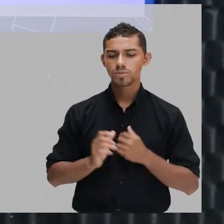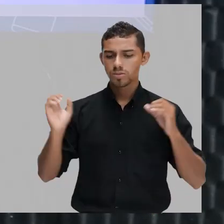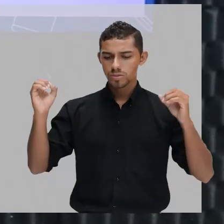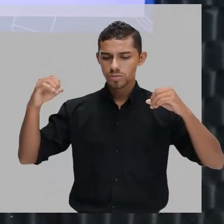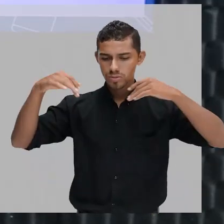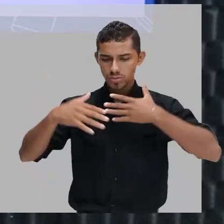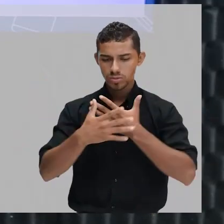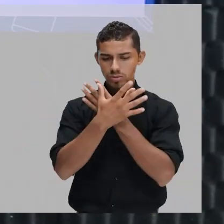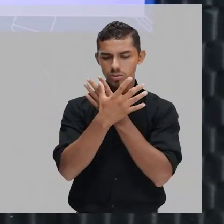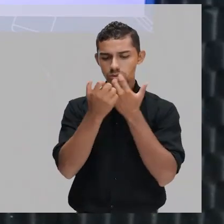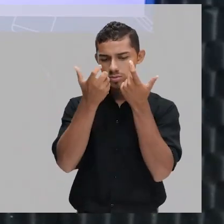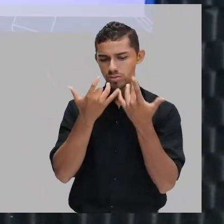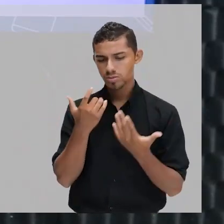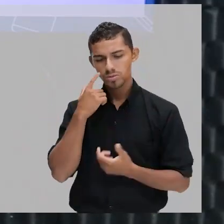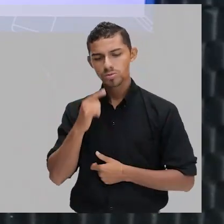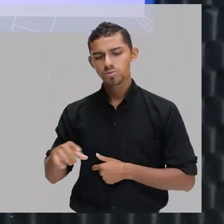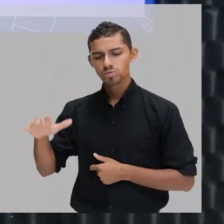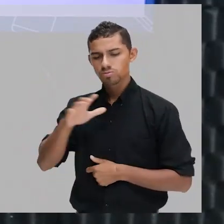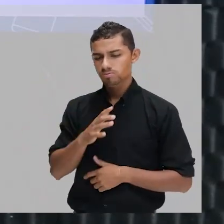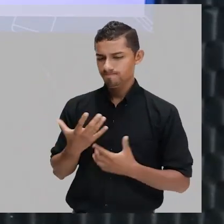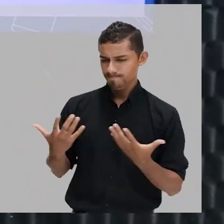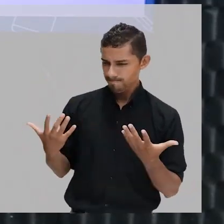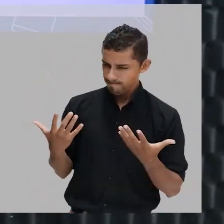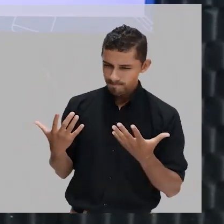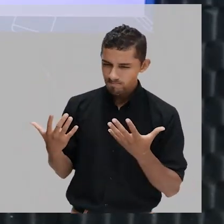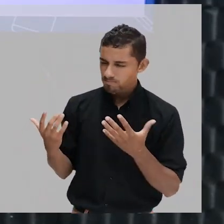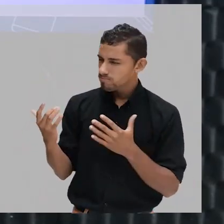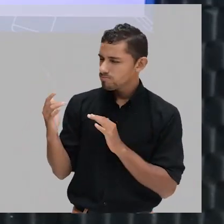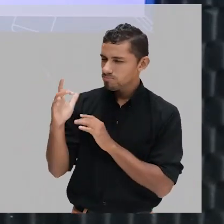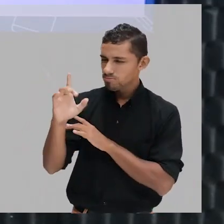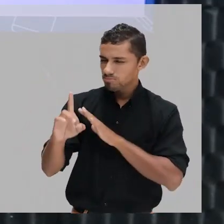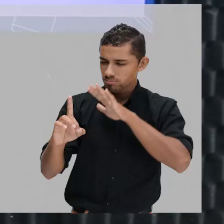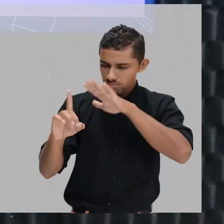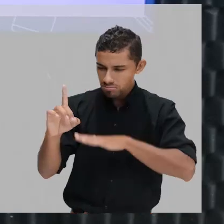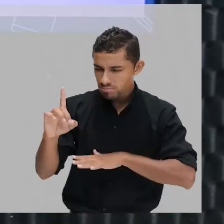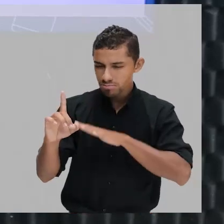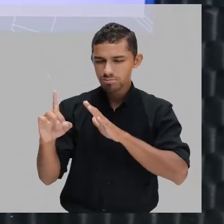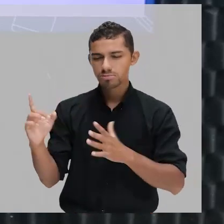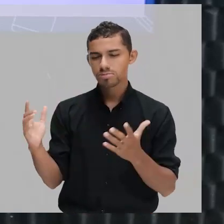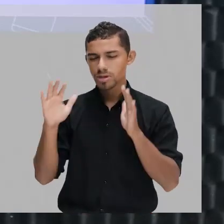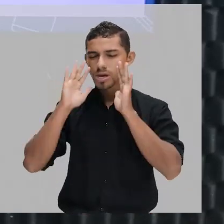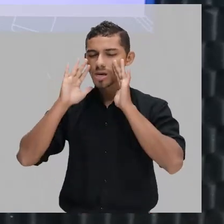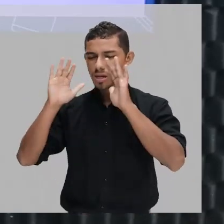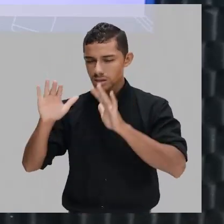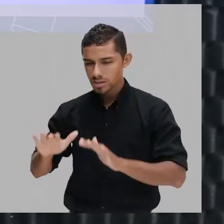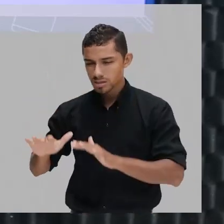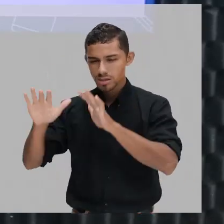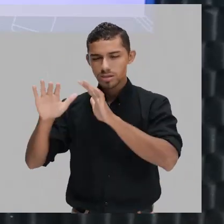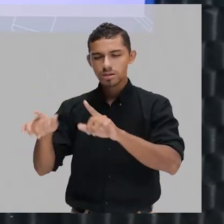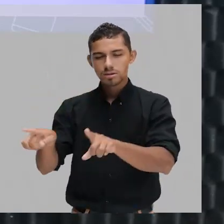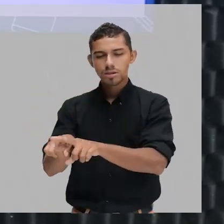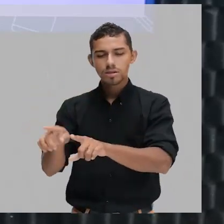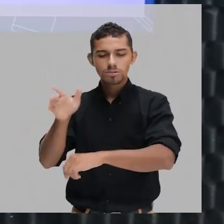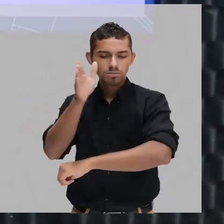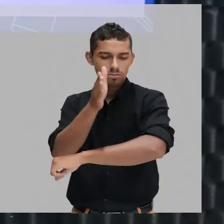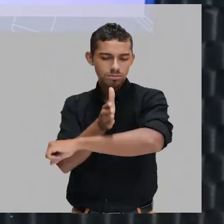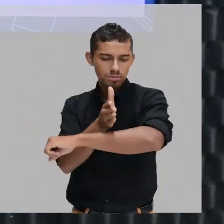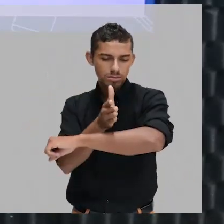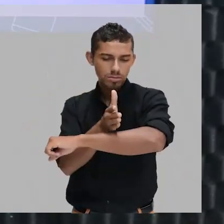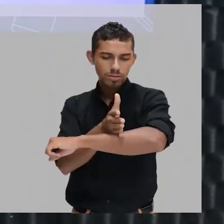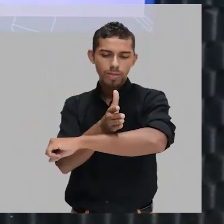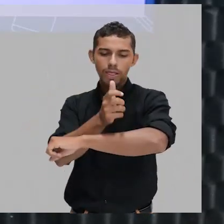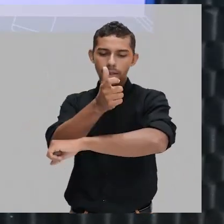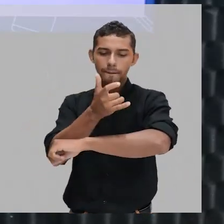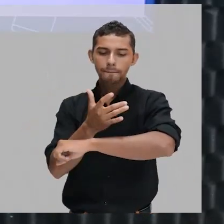razão humana tentando dialogar com o sagrado de maneira bem rudimentar. Na Idade Média, houve uma intolerância religiosa muito grande por causa desses